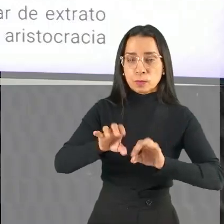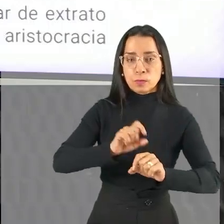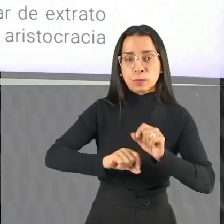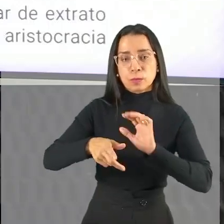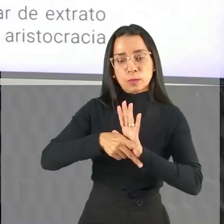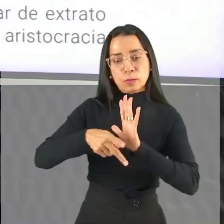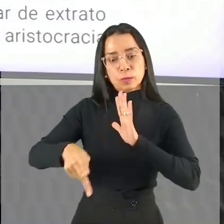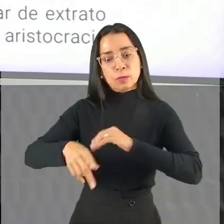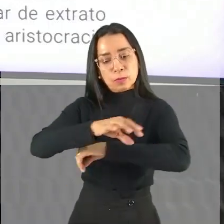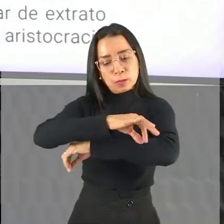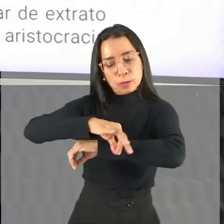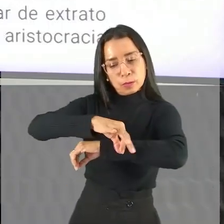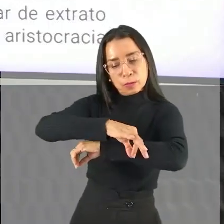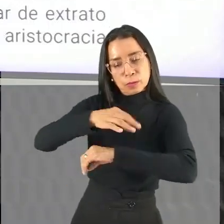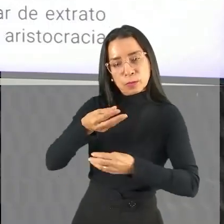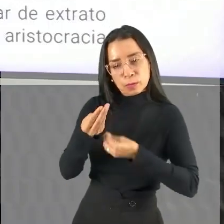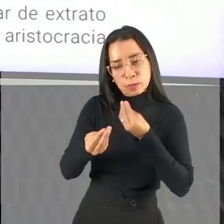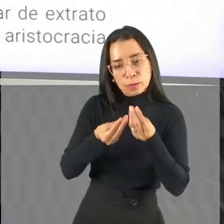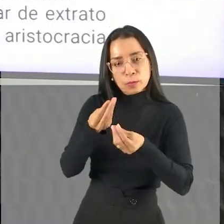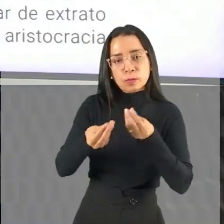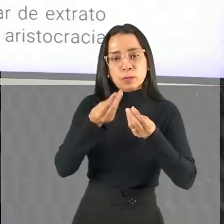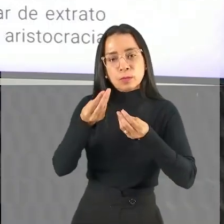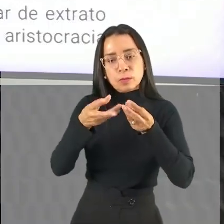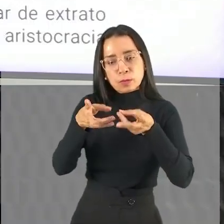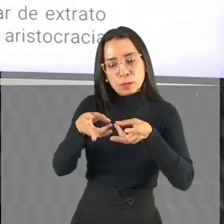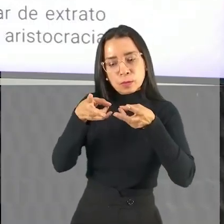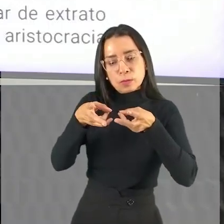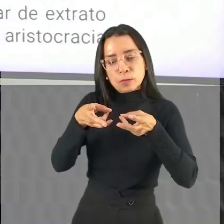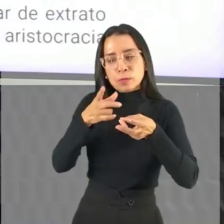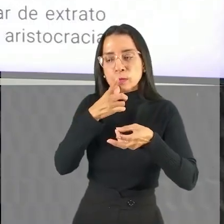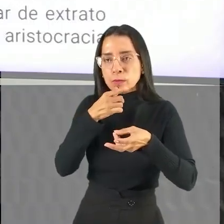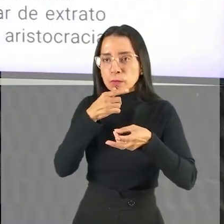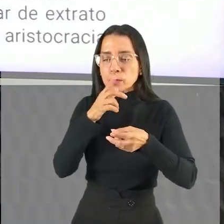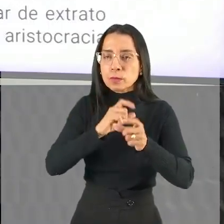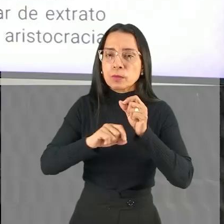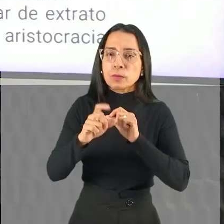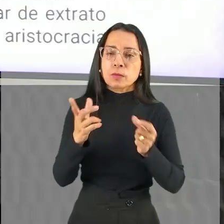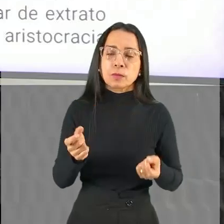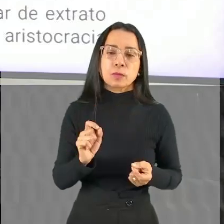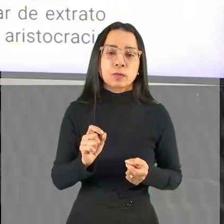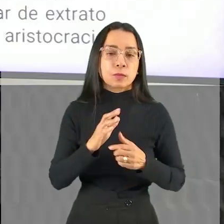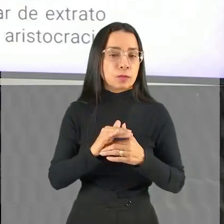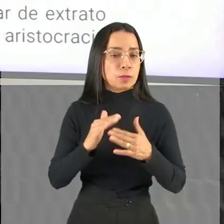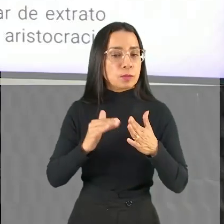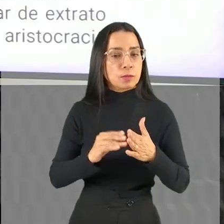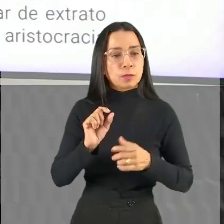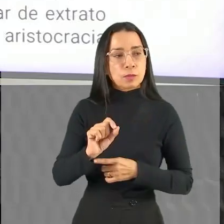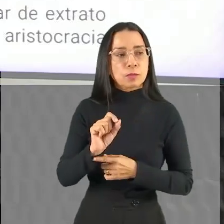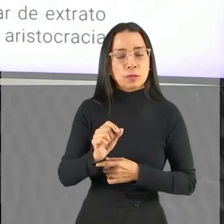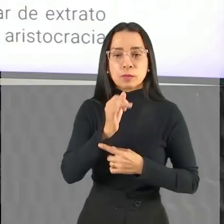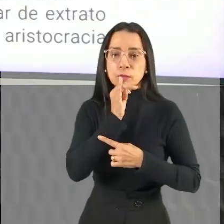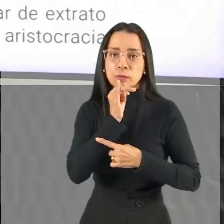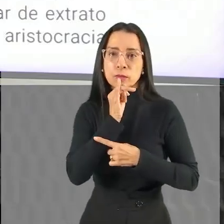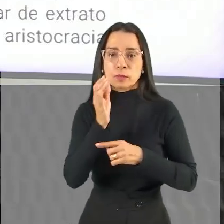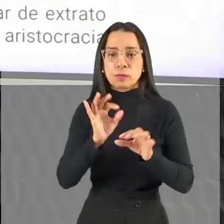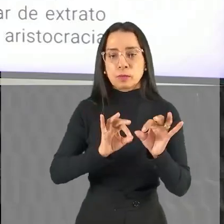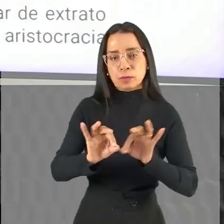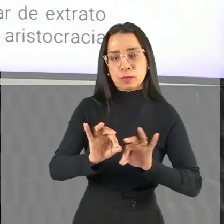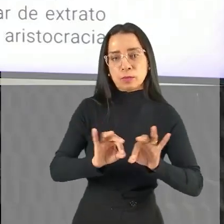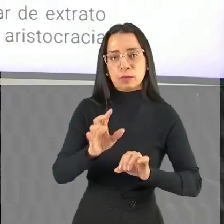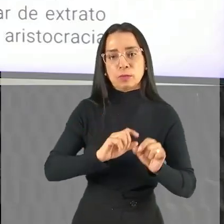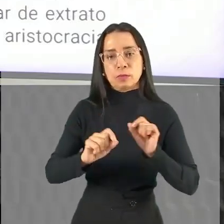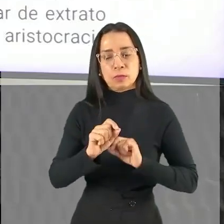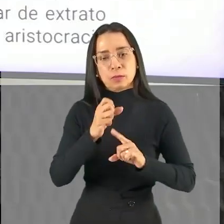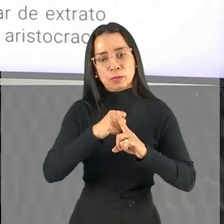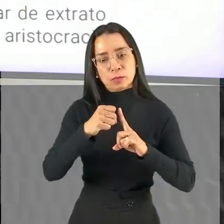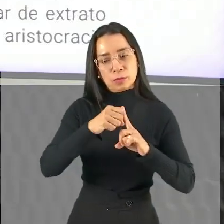a própria arquitetura, a forma como eles captavam a água. Então, tudo isso é exemplo de organização